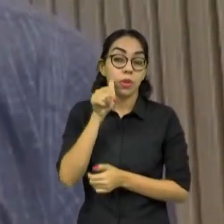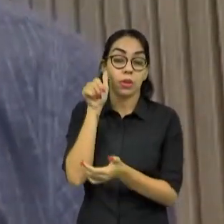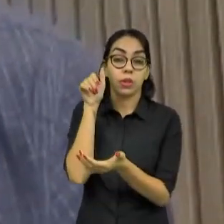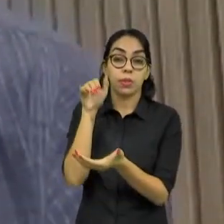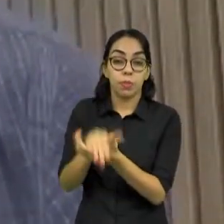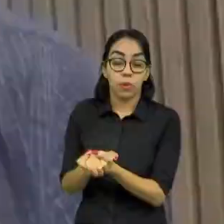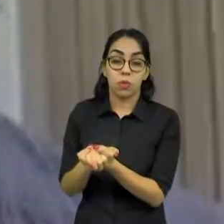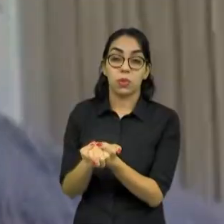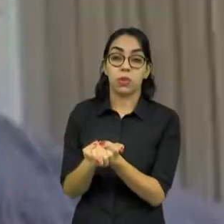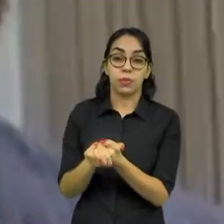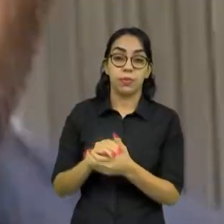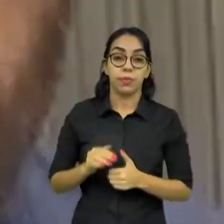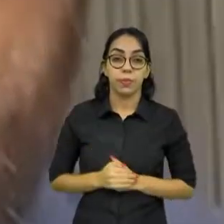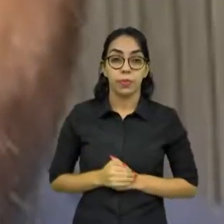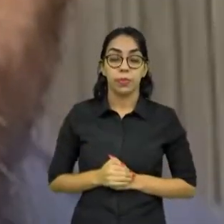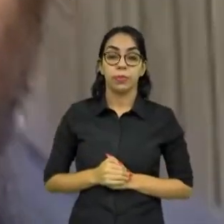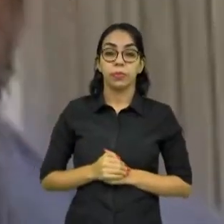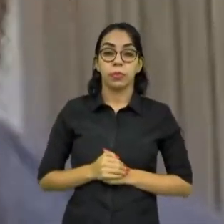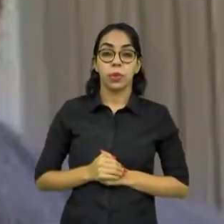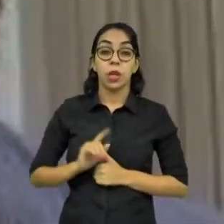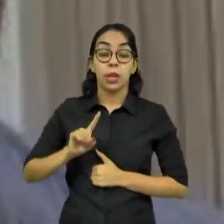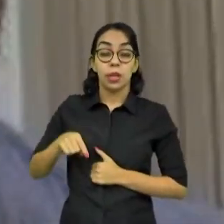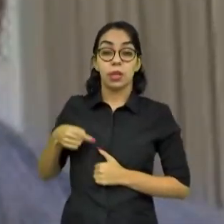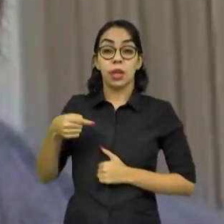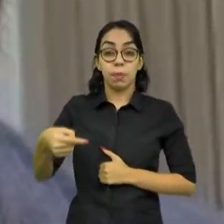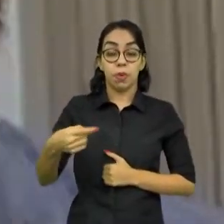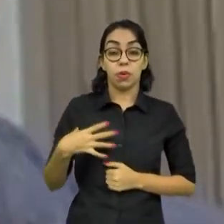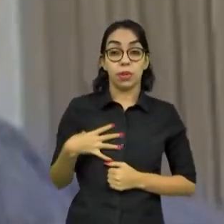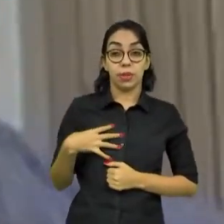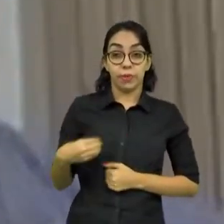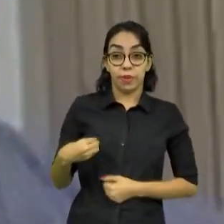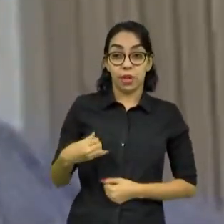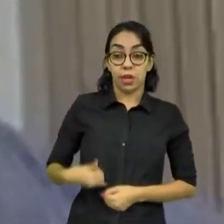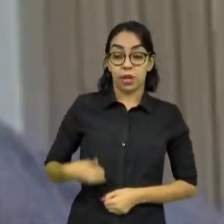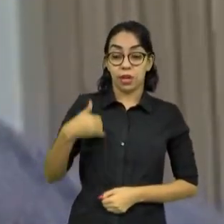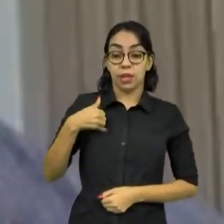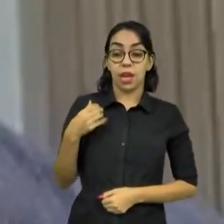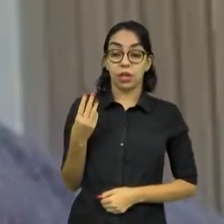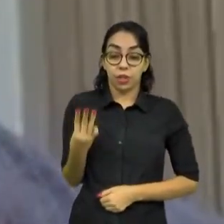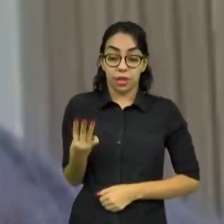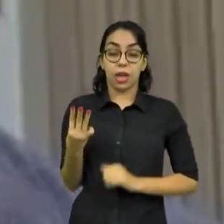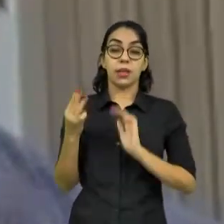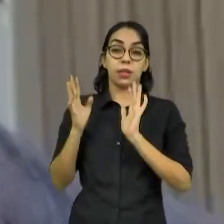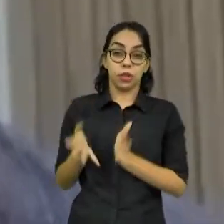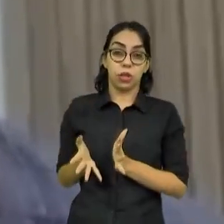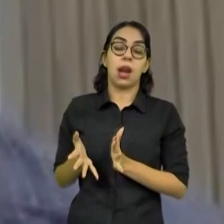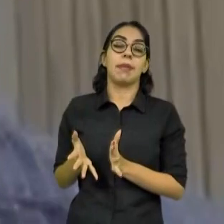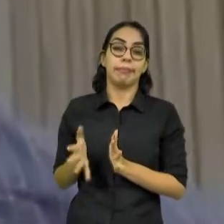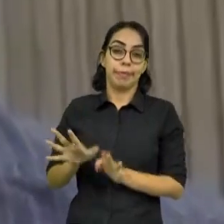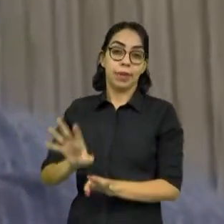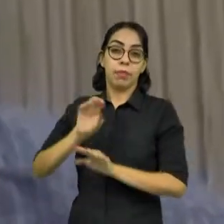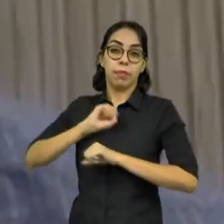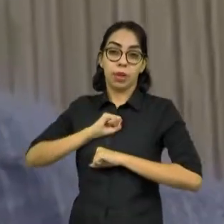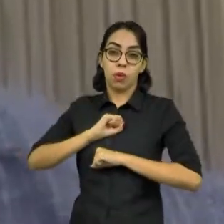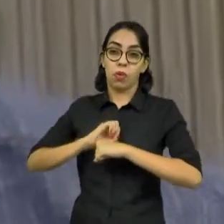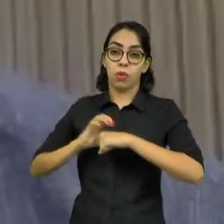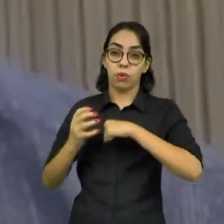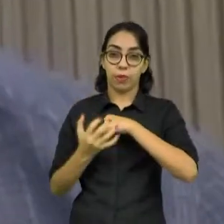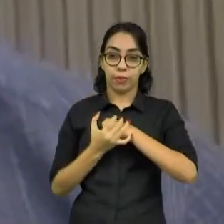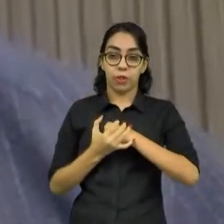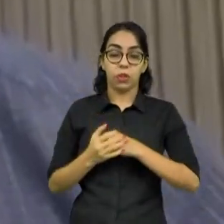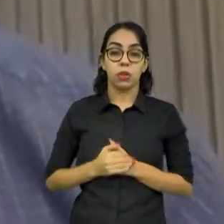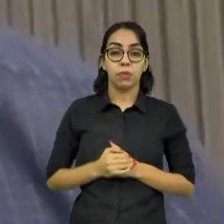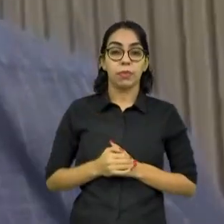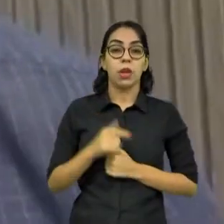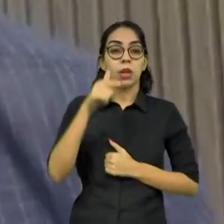sentir os sintomas. Dias depois, a filha pequena de 3 anos positivou para a Covid. Dimitri fez novo exame e o